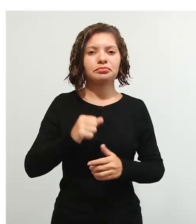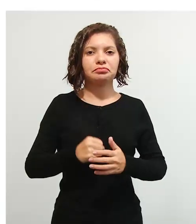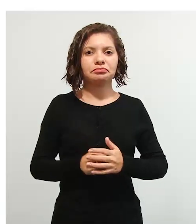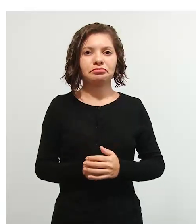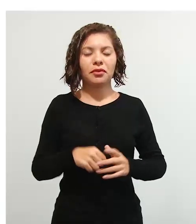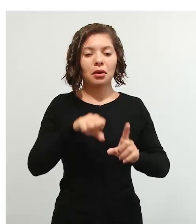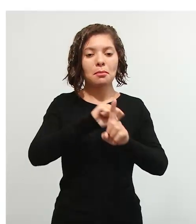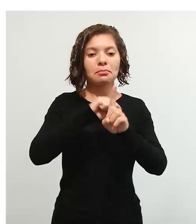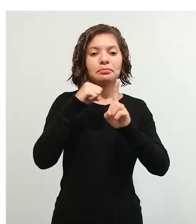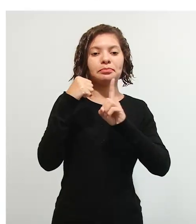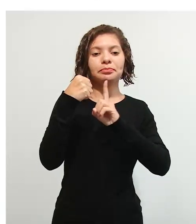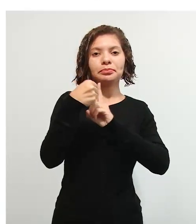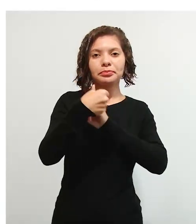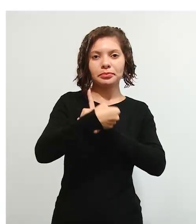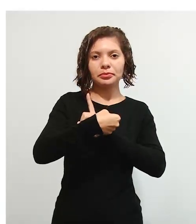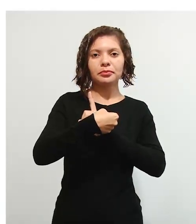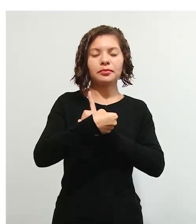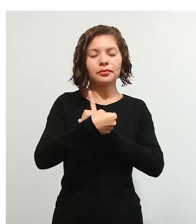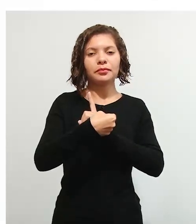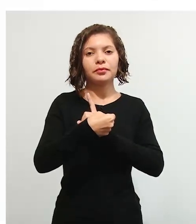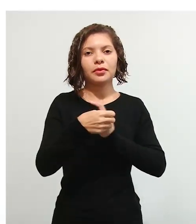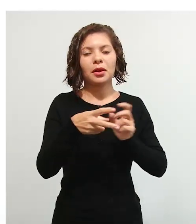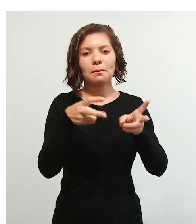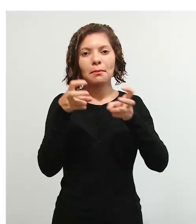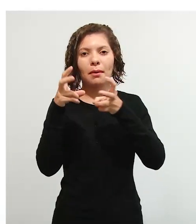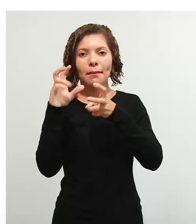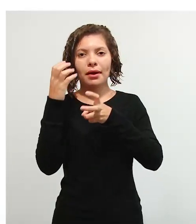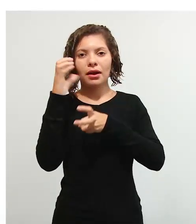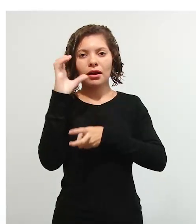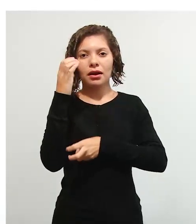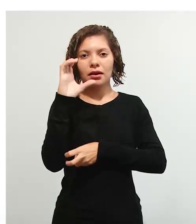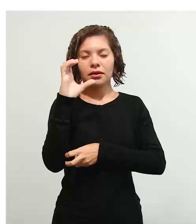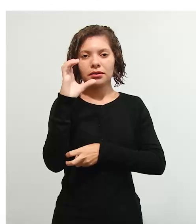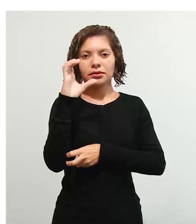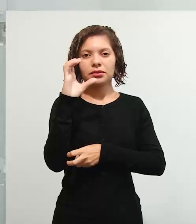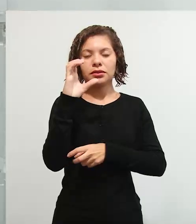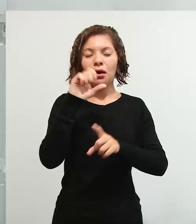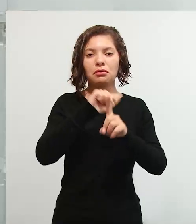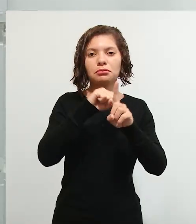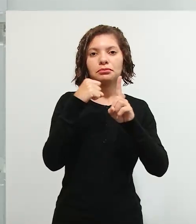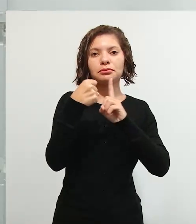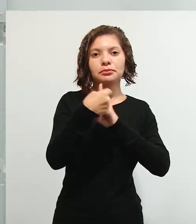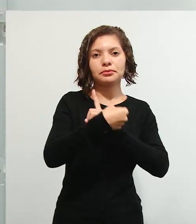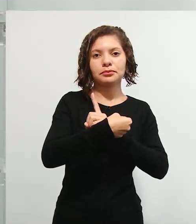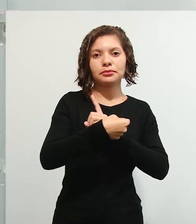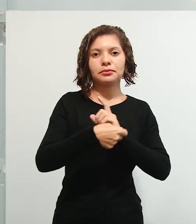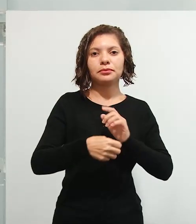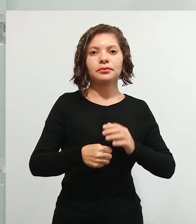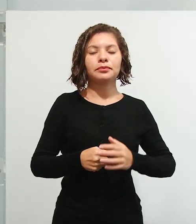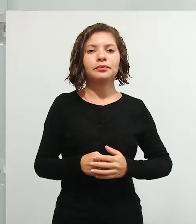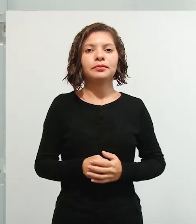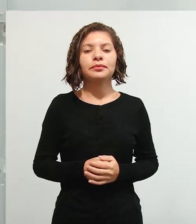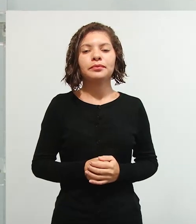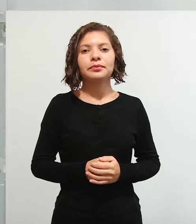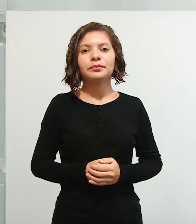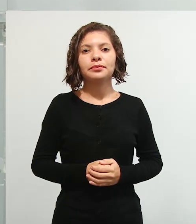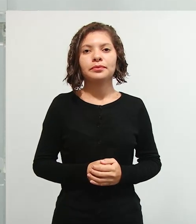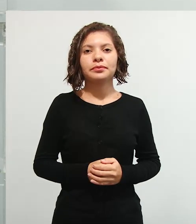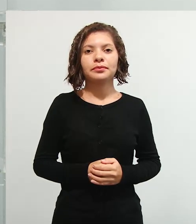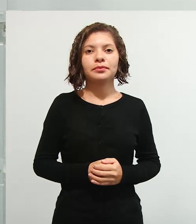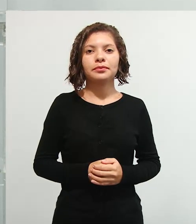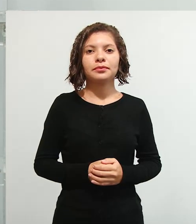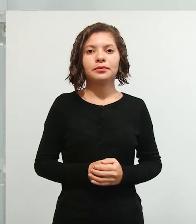E é assim que ela deve ser estudada, né? Do ponto de vista das ciências sociais.